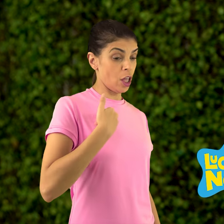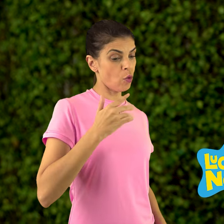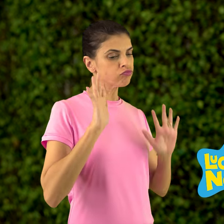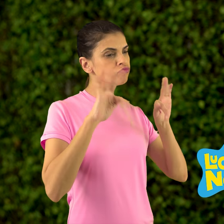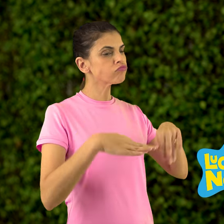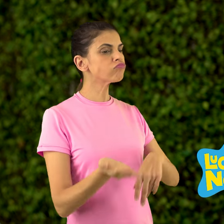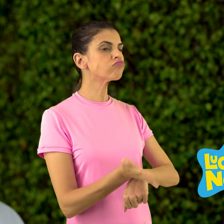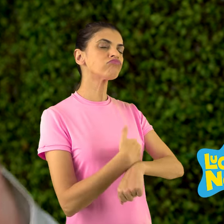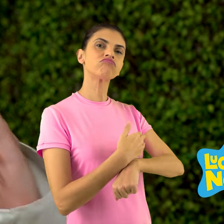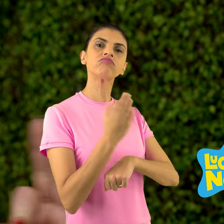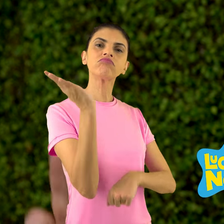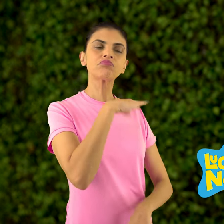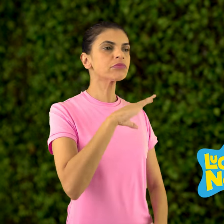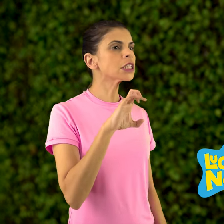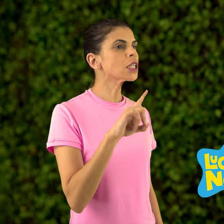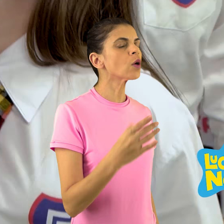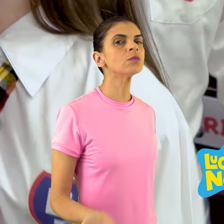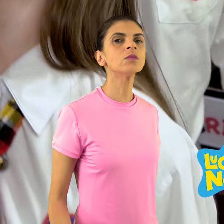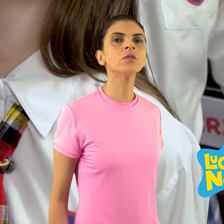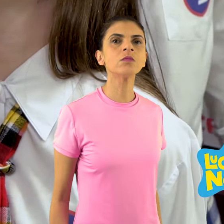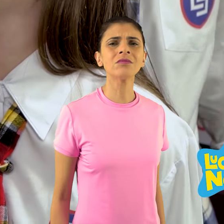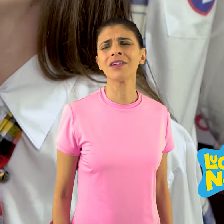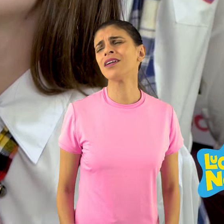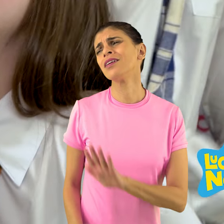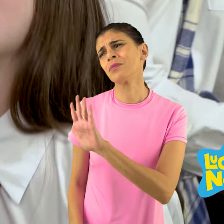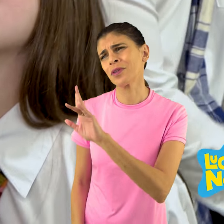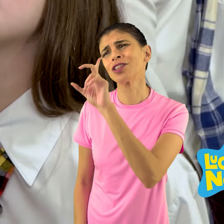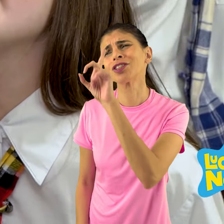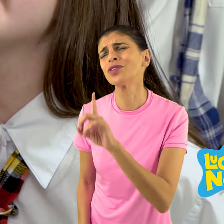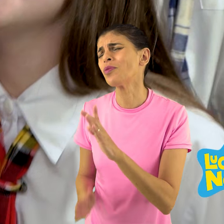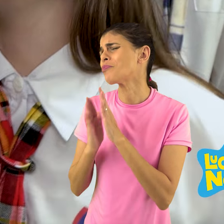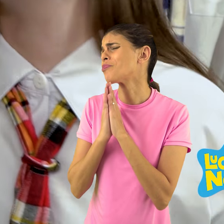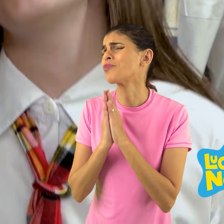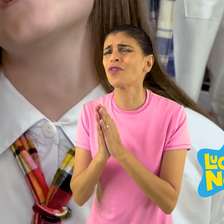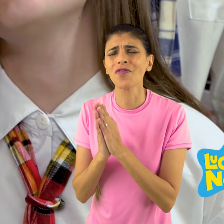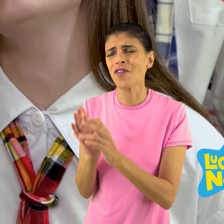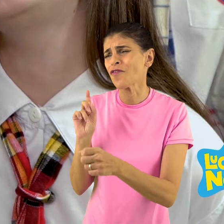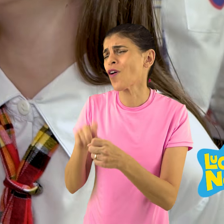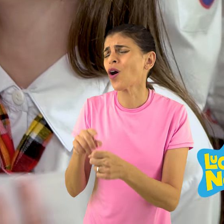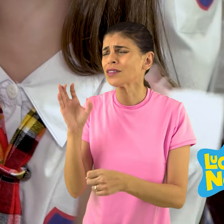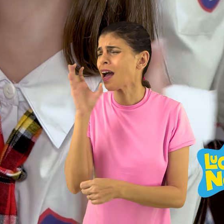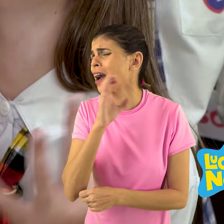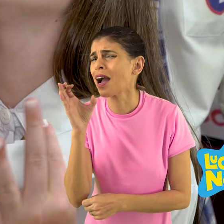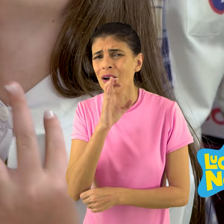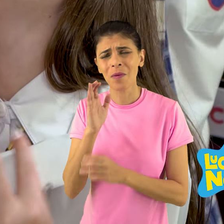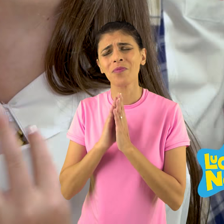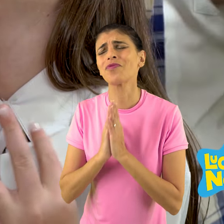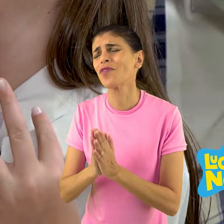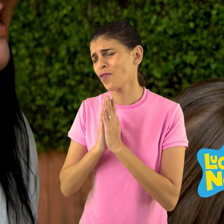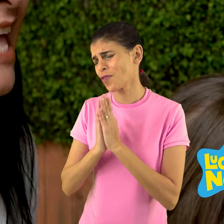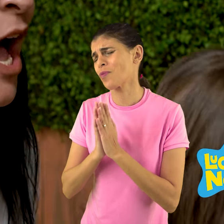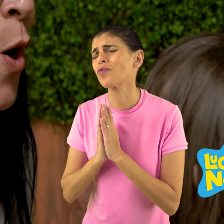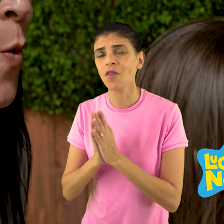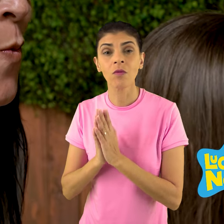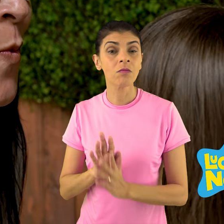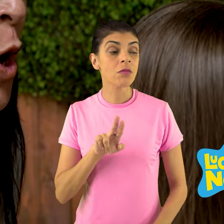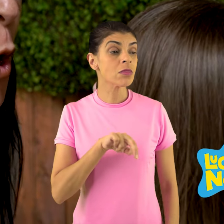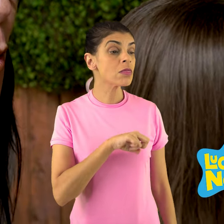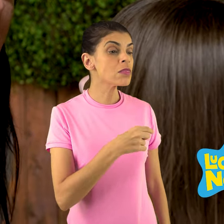com o recreio mais cedo. Diretora, volta com o recreio bem rapidinho, por favor.